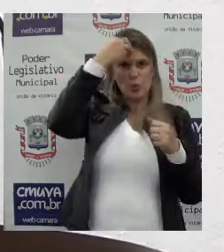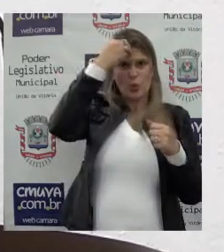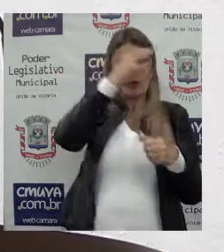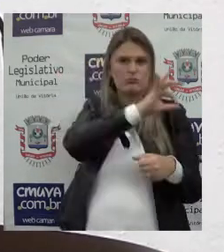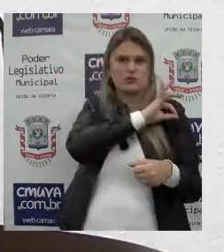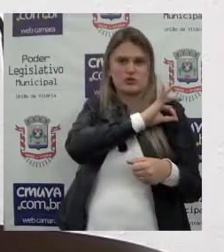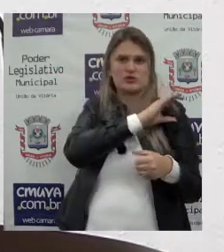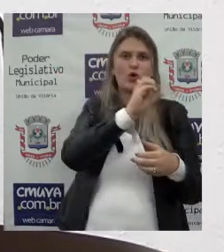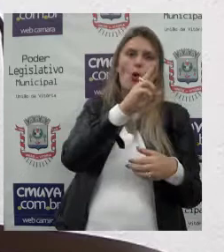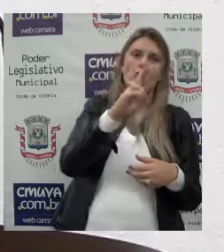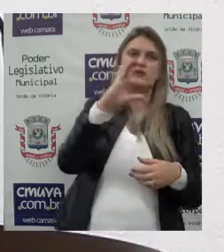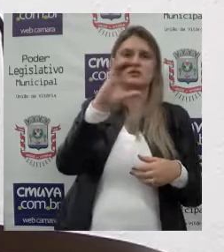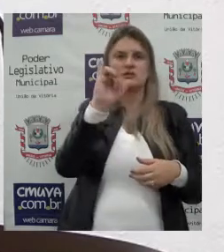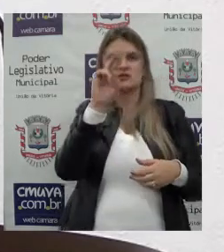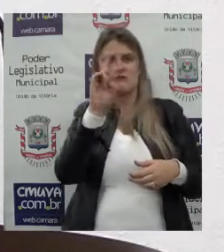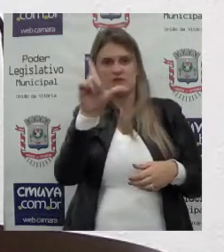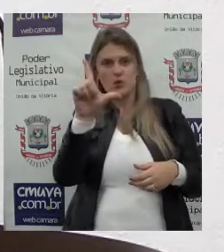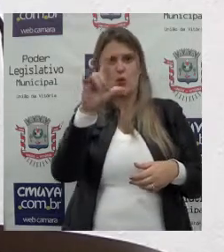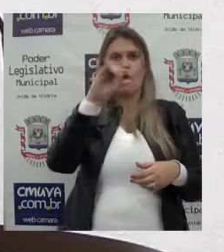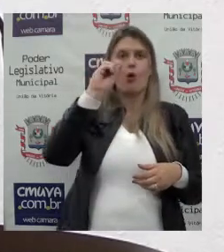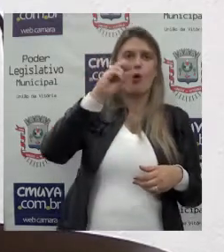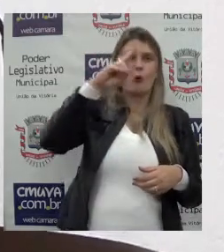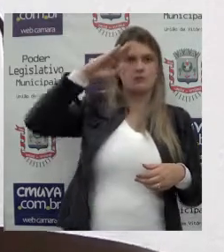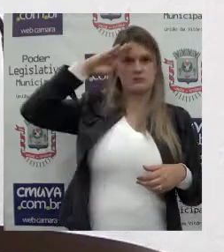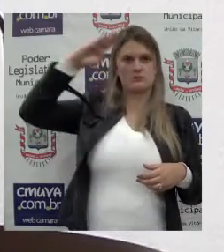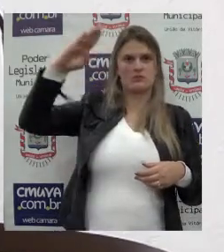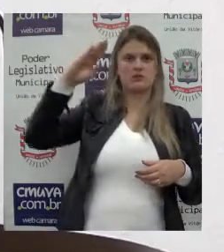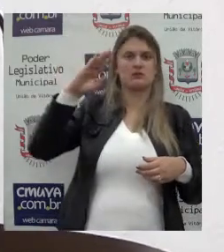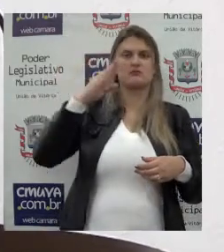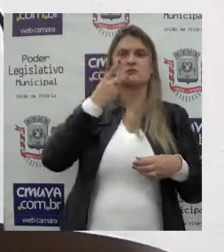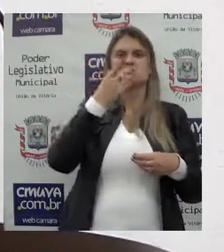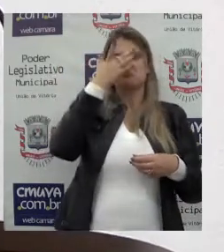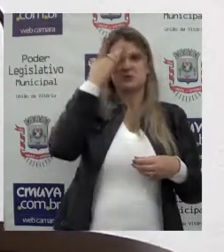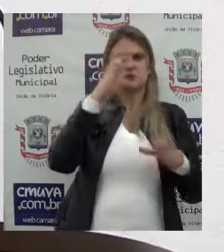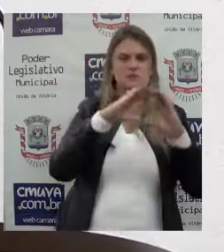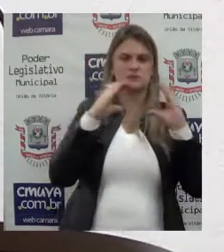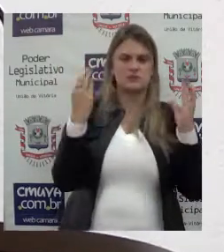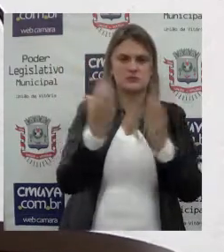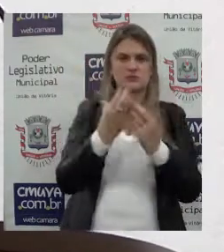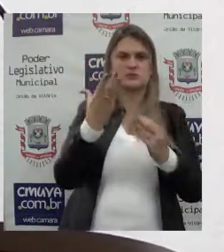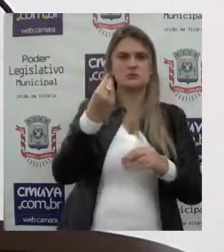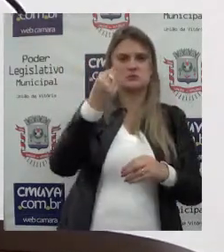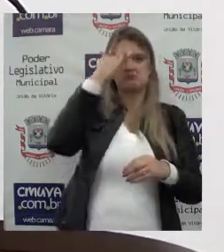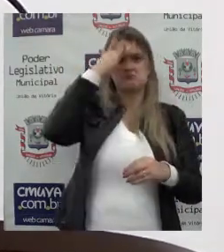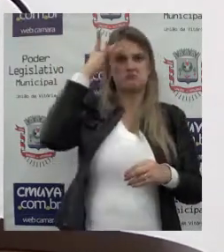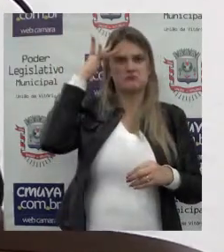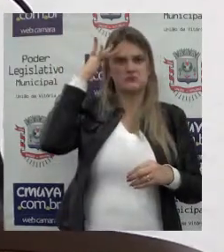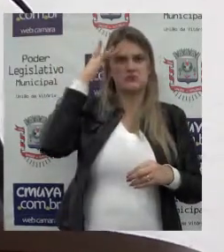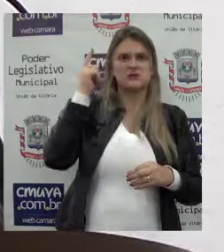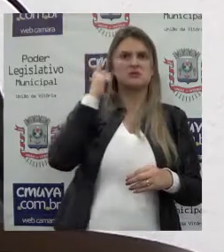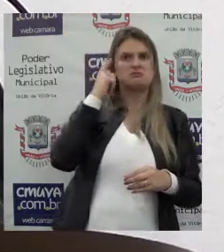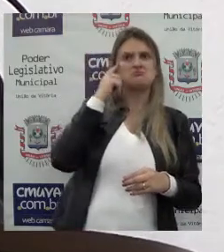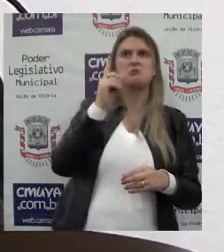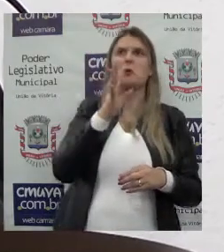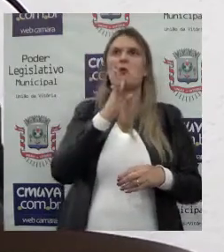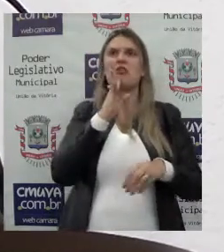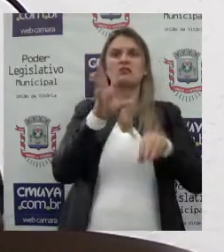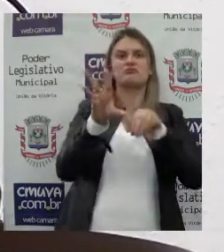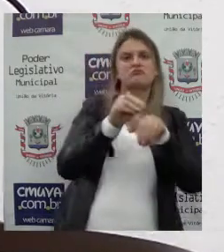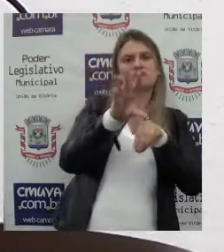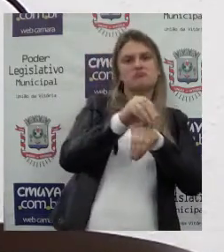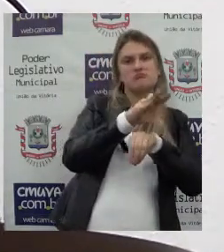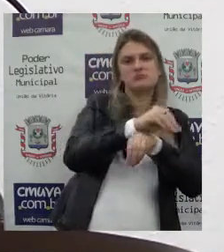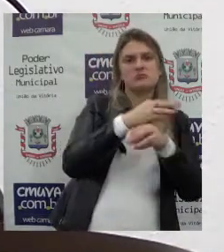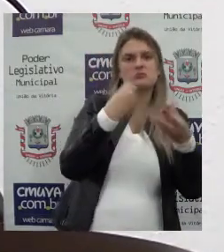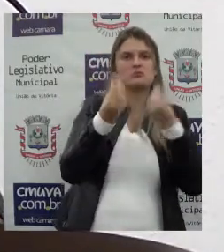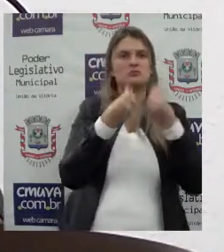insegurança é apenas da polícia, seja ela civil ou militar. E muitas pessoas da nossa comunidade, e às vezes até muitas pessoas que em